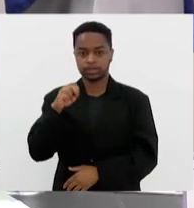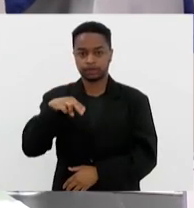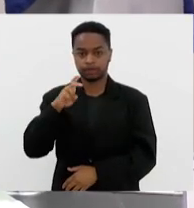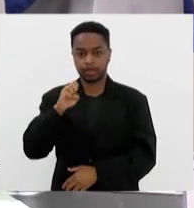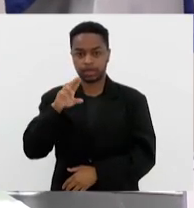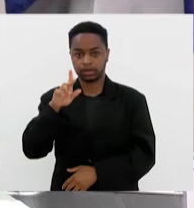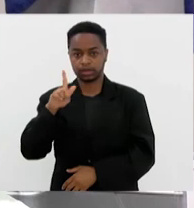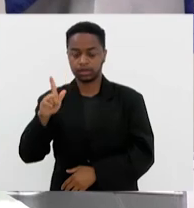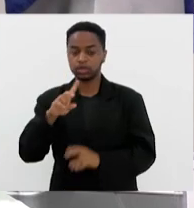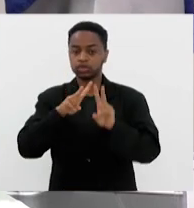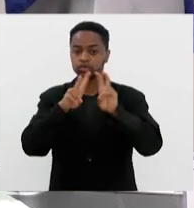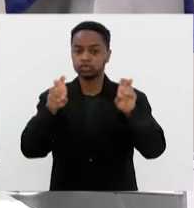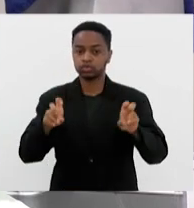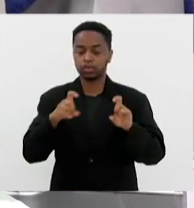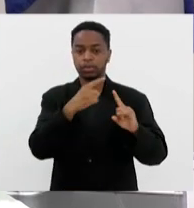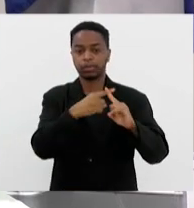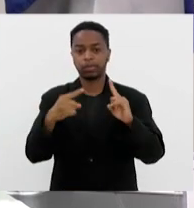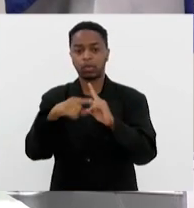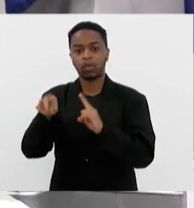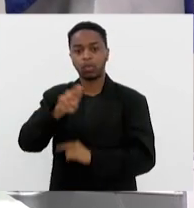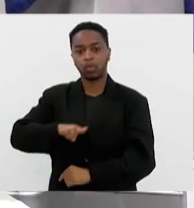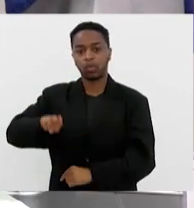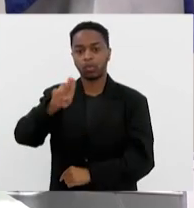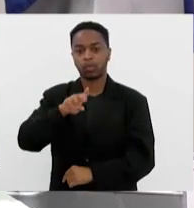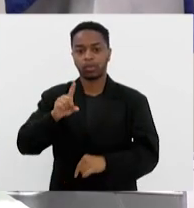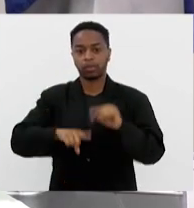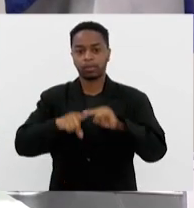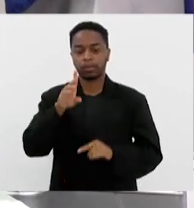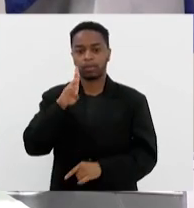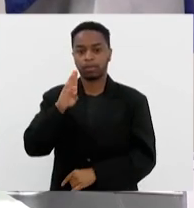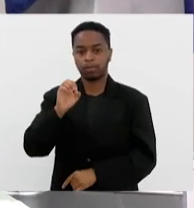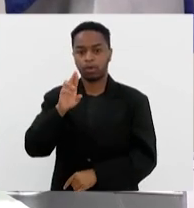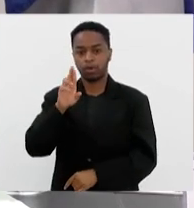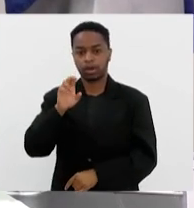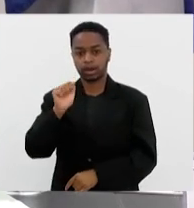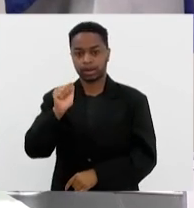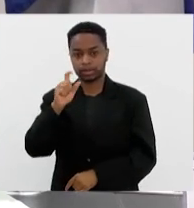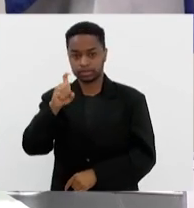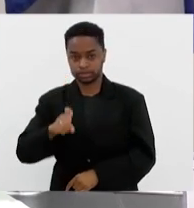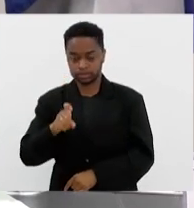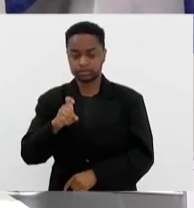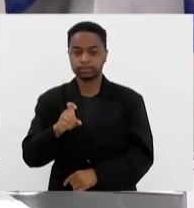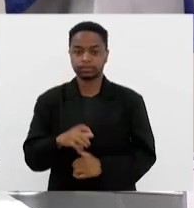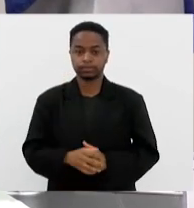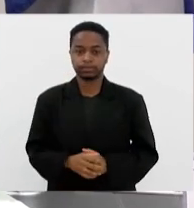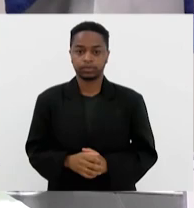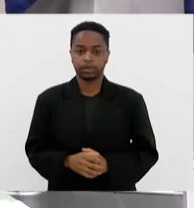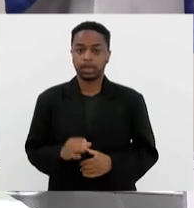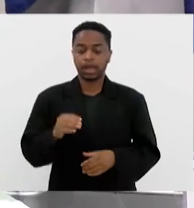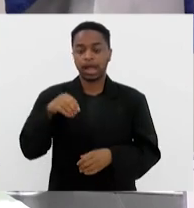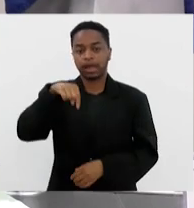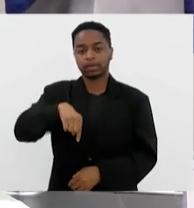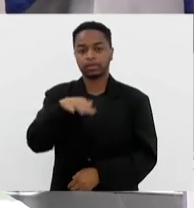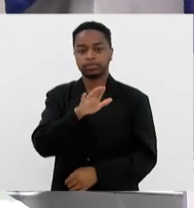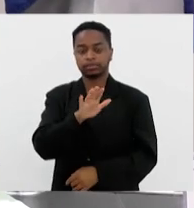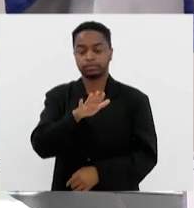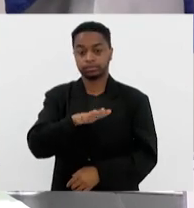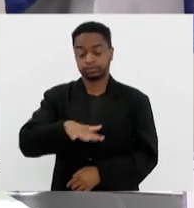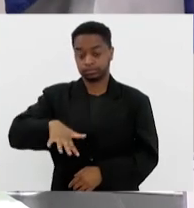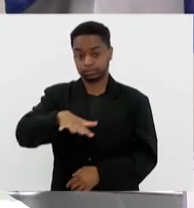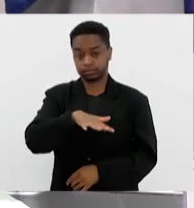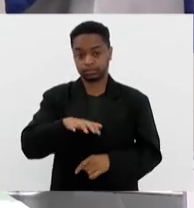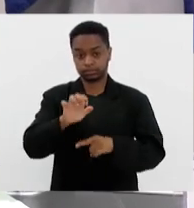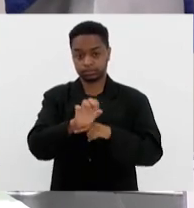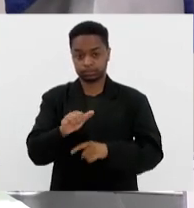dispõe sobre a restrição do uso da substância bórax, também conhecida como borato de sódio, no âmbito do Estado do Rio de Janeiro.